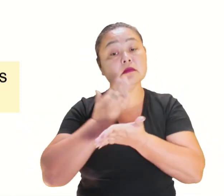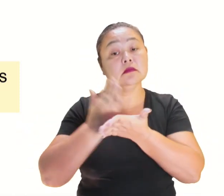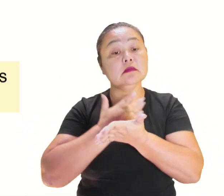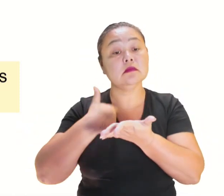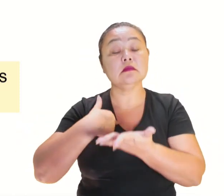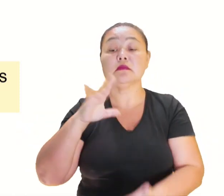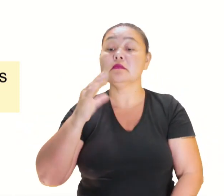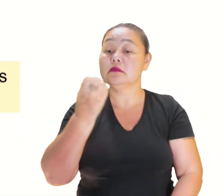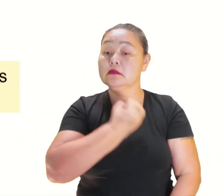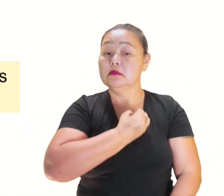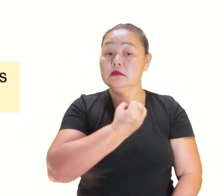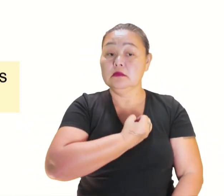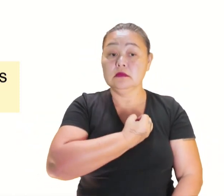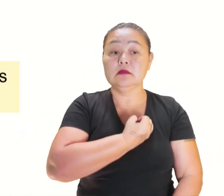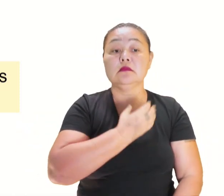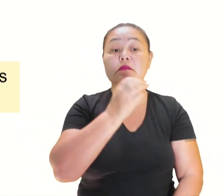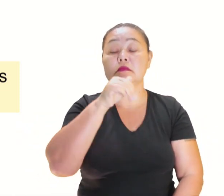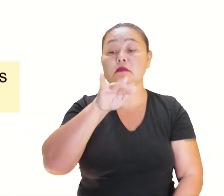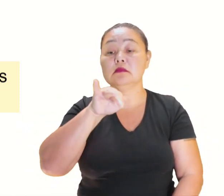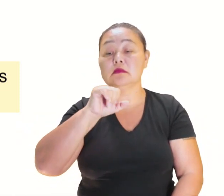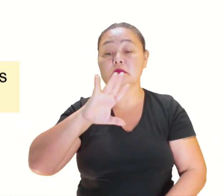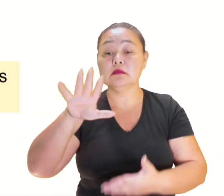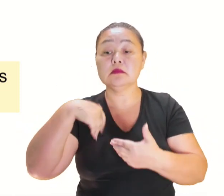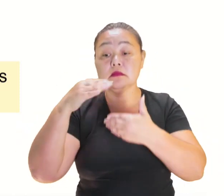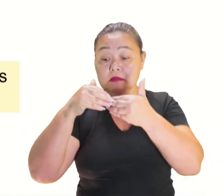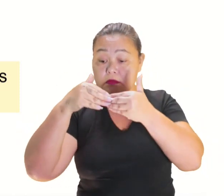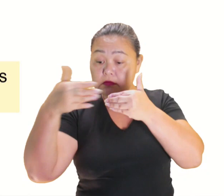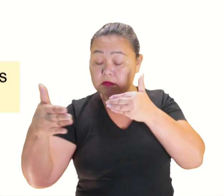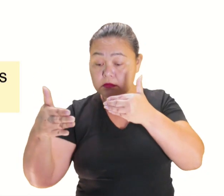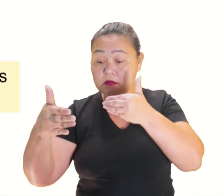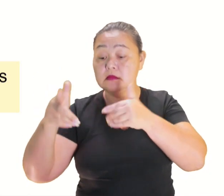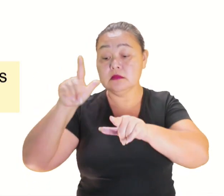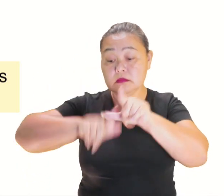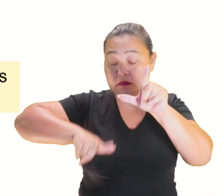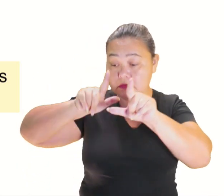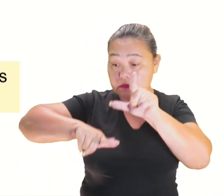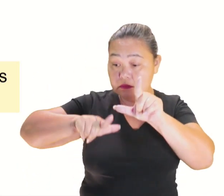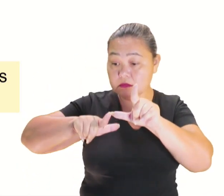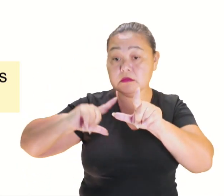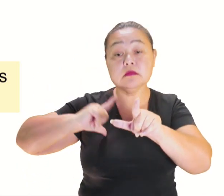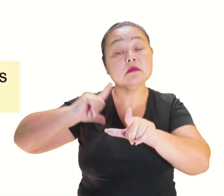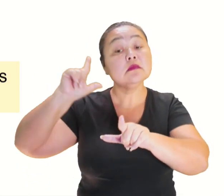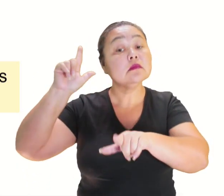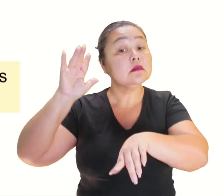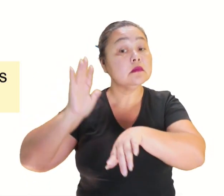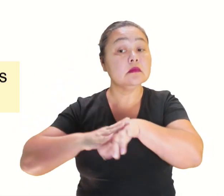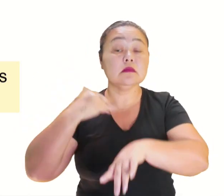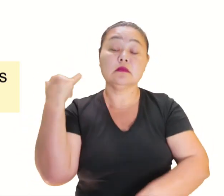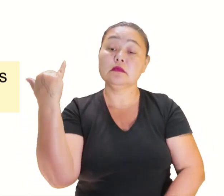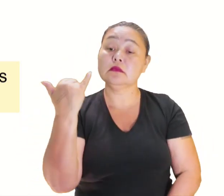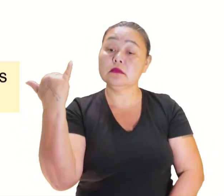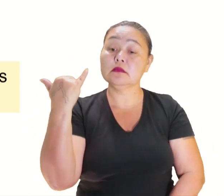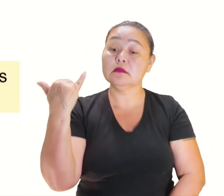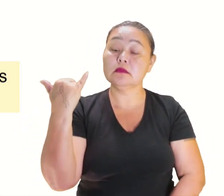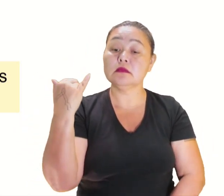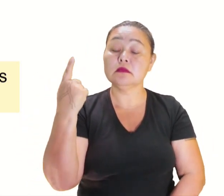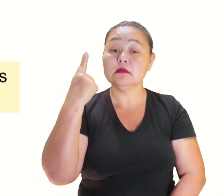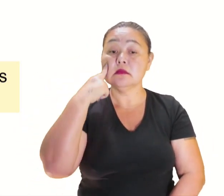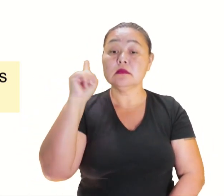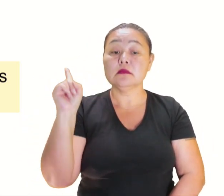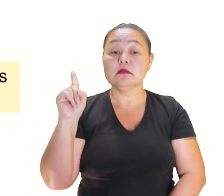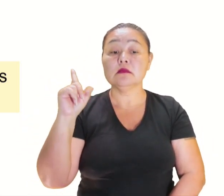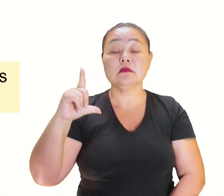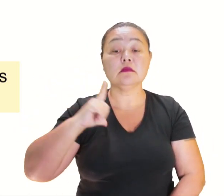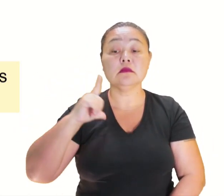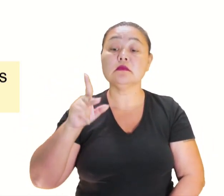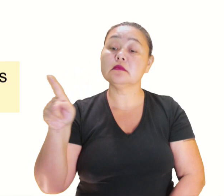coeficientes numéricos. São os números que aparecem na frente da letra. E o mais importante, não sei se vocês notaram,